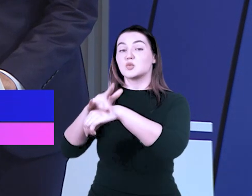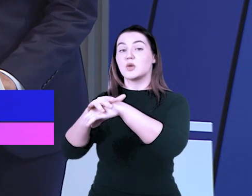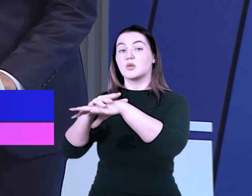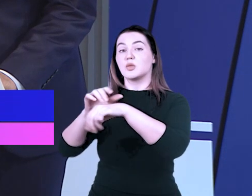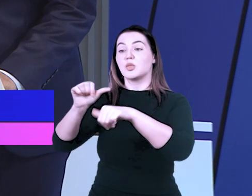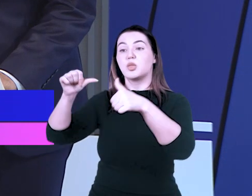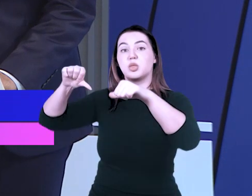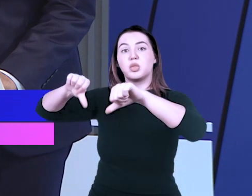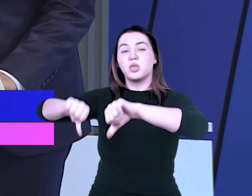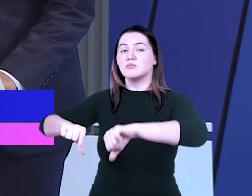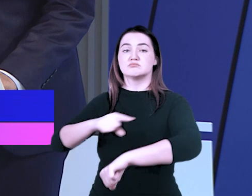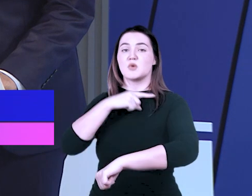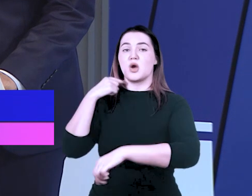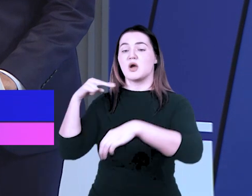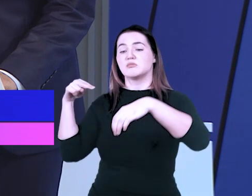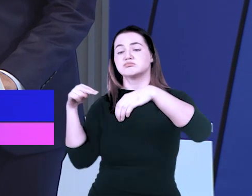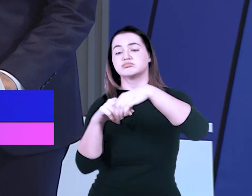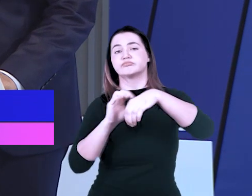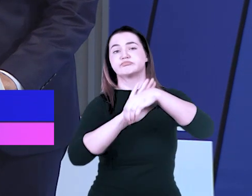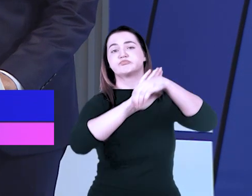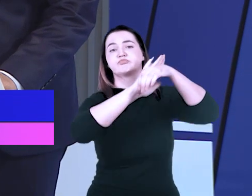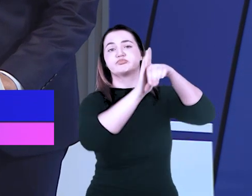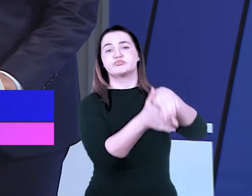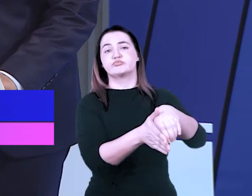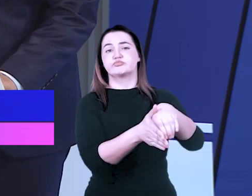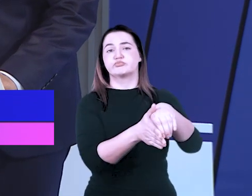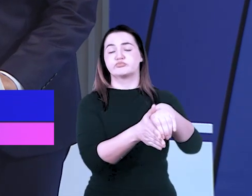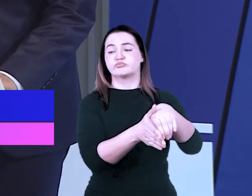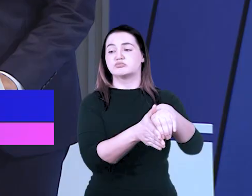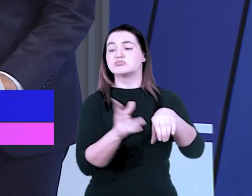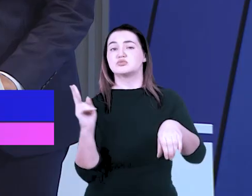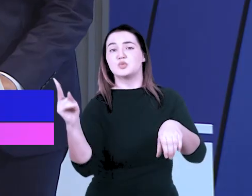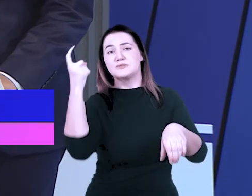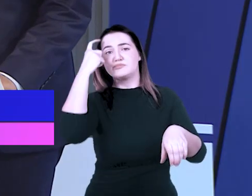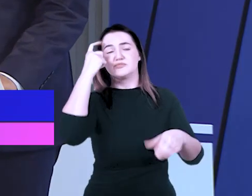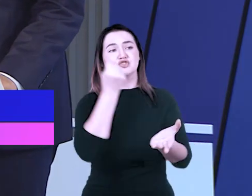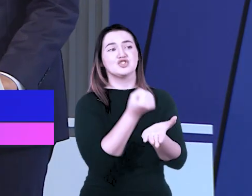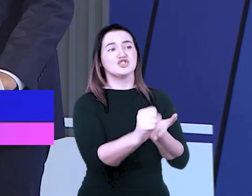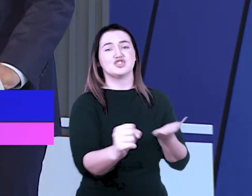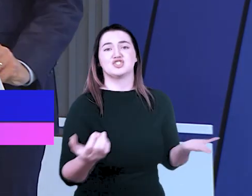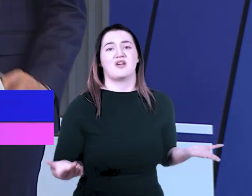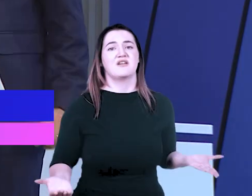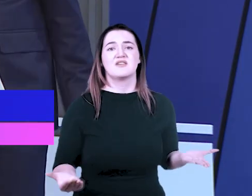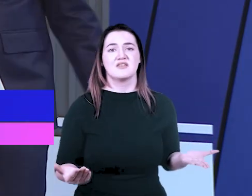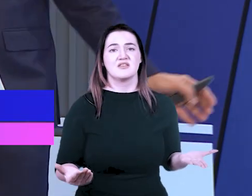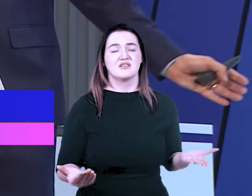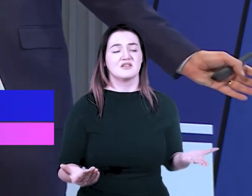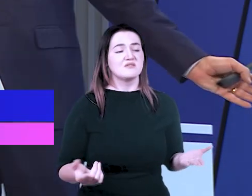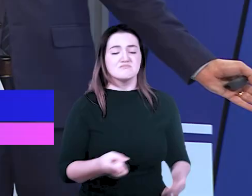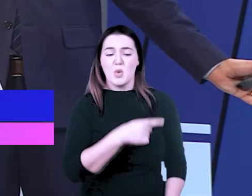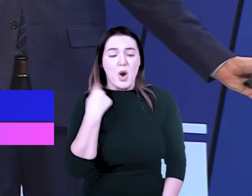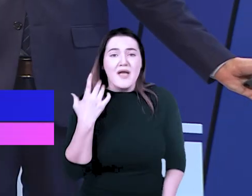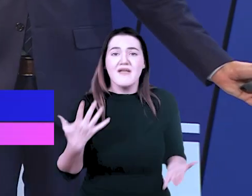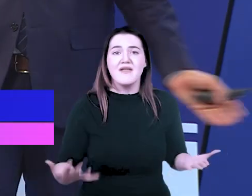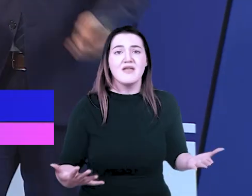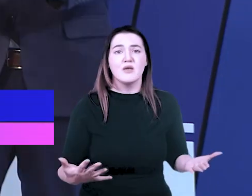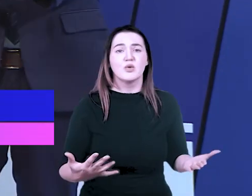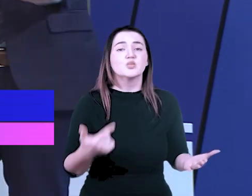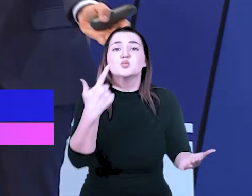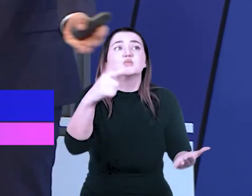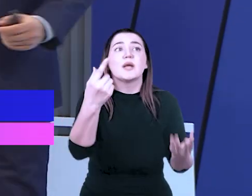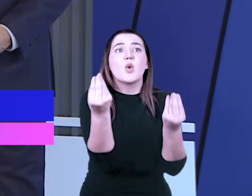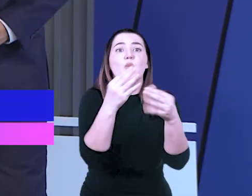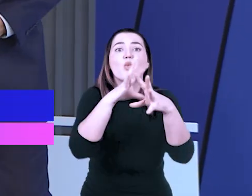problema, porque até para a morte Jesus tem solução. Nenhuma barreira